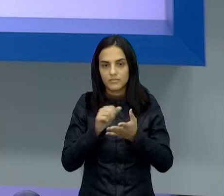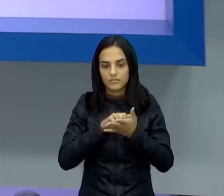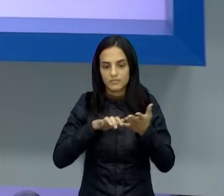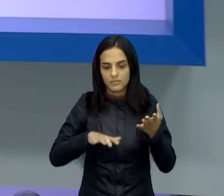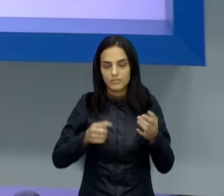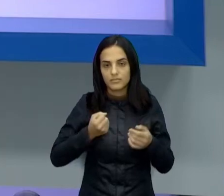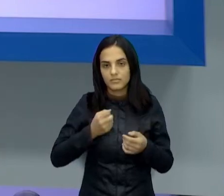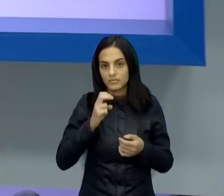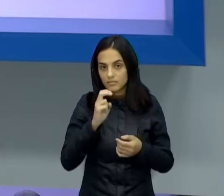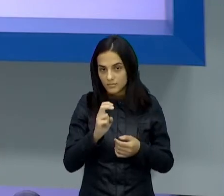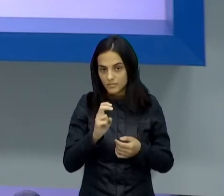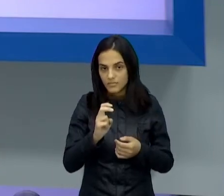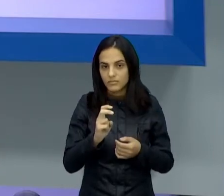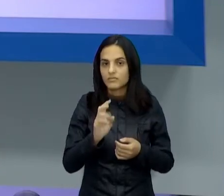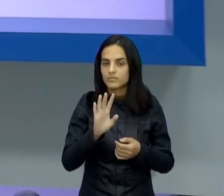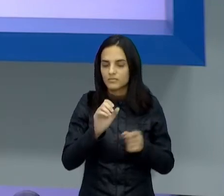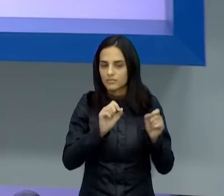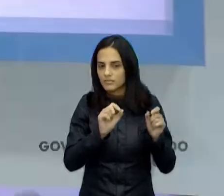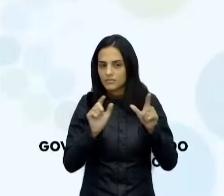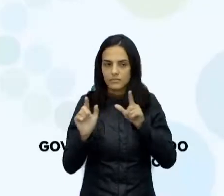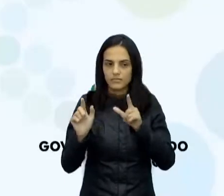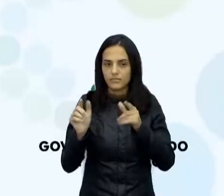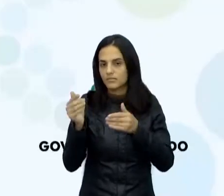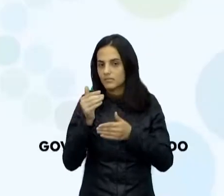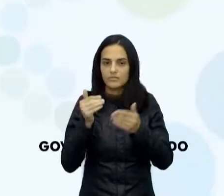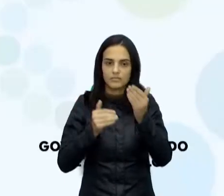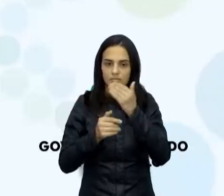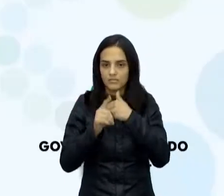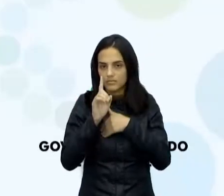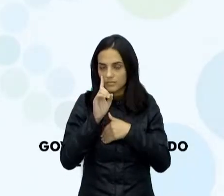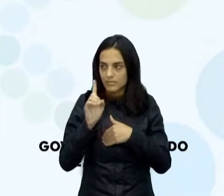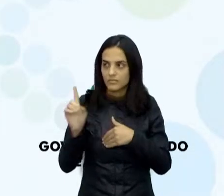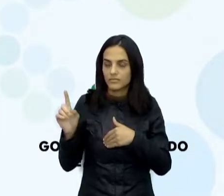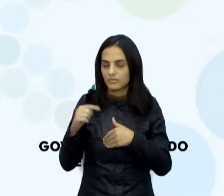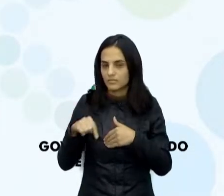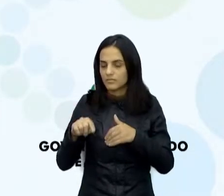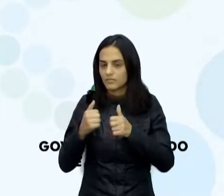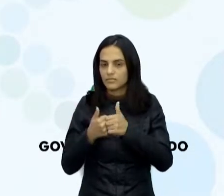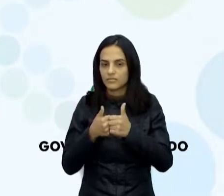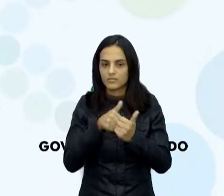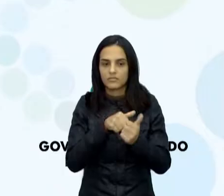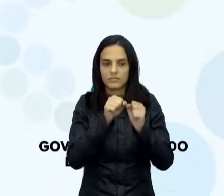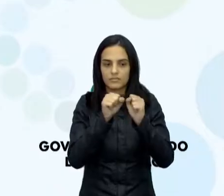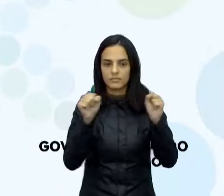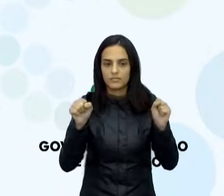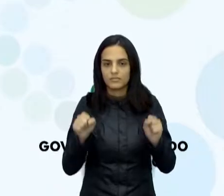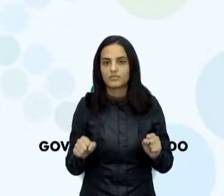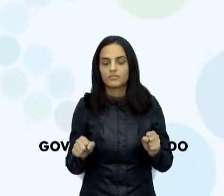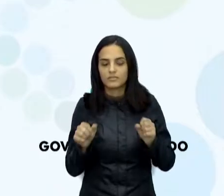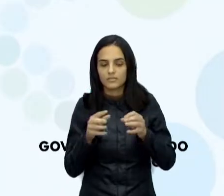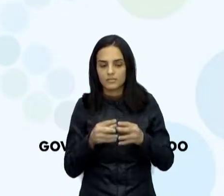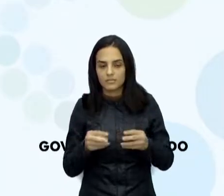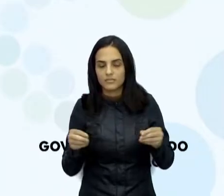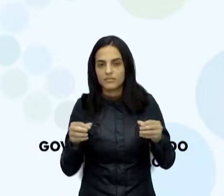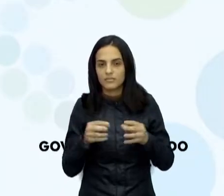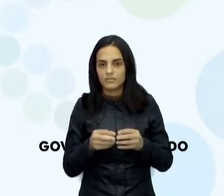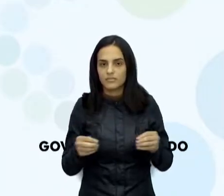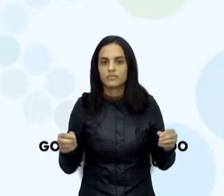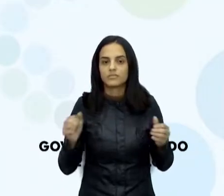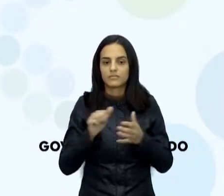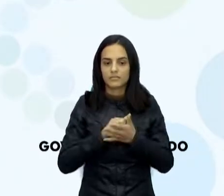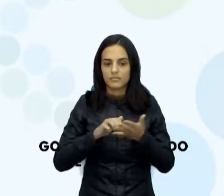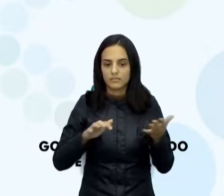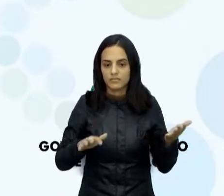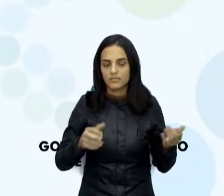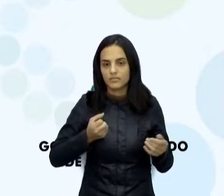atividade 5. Põe na tela, Paulito, que a gente vai acompanhar aí, ó lá. Sistema Terra, chegamos aí na atividade